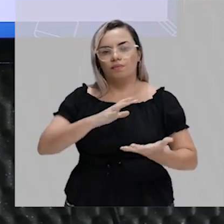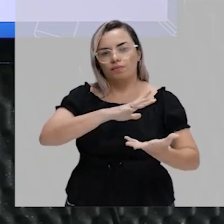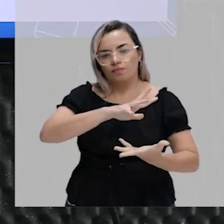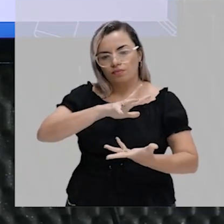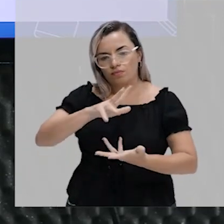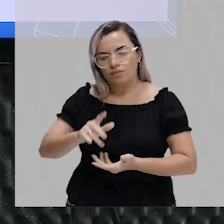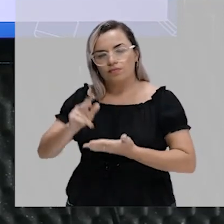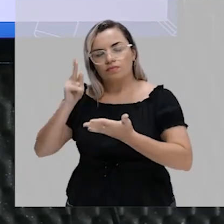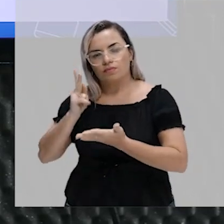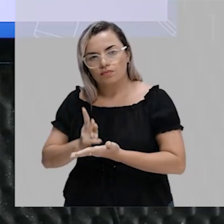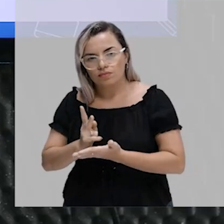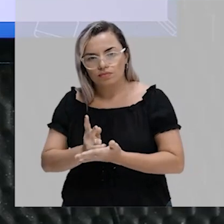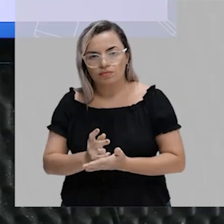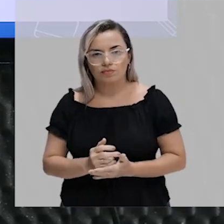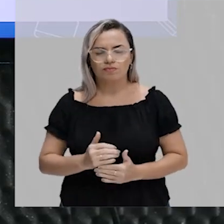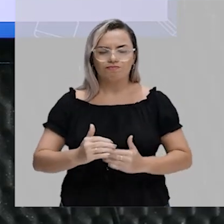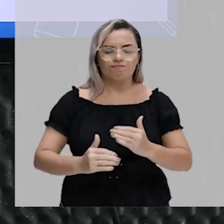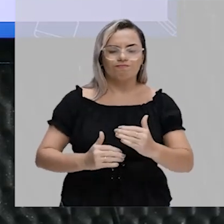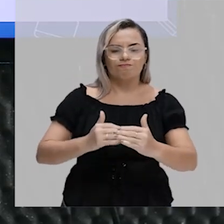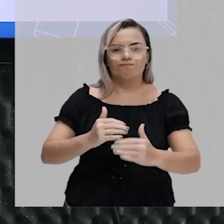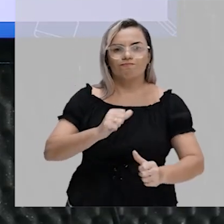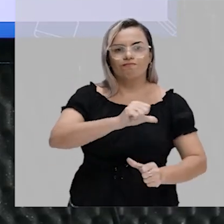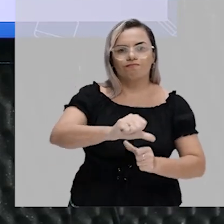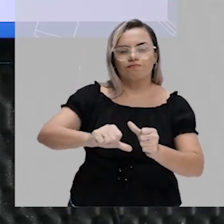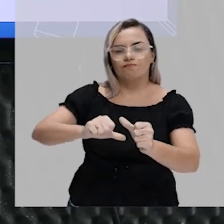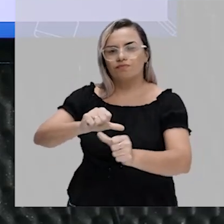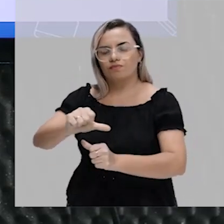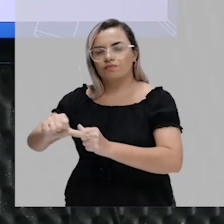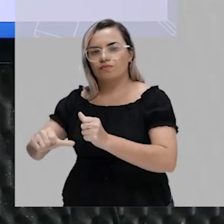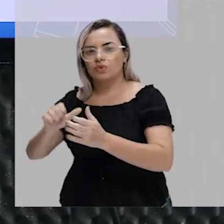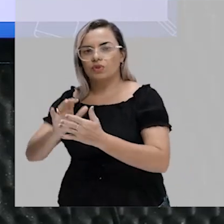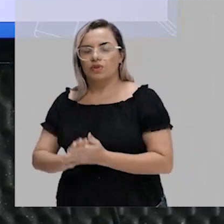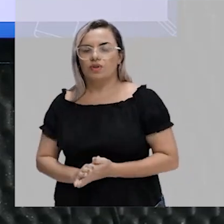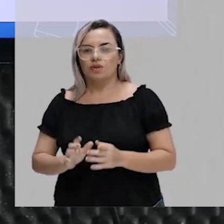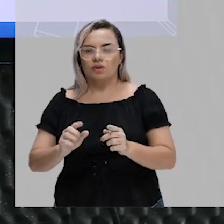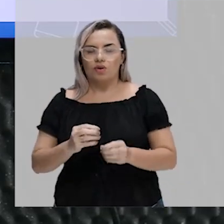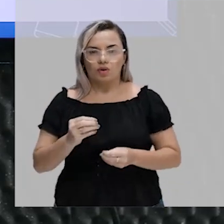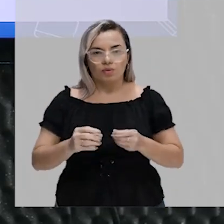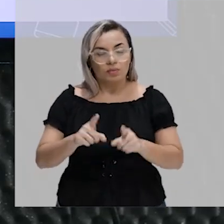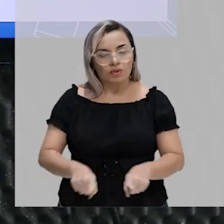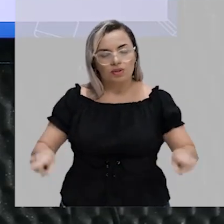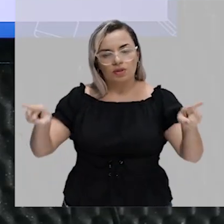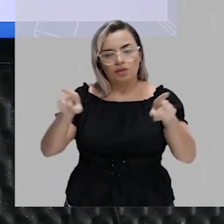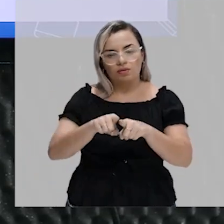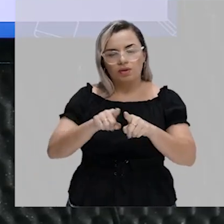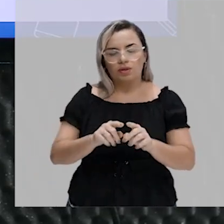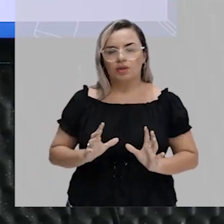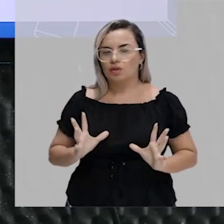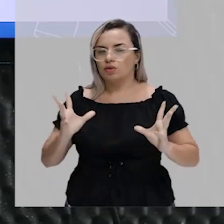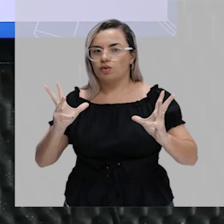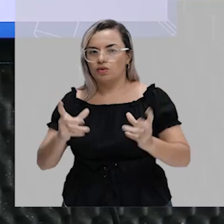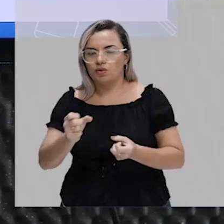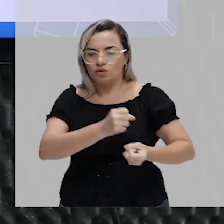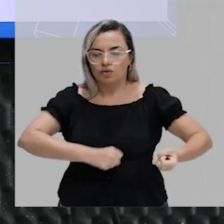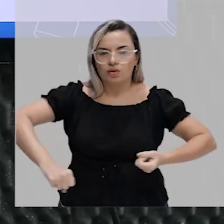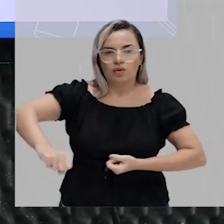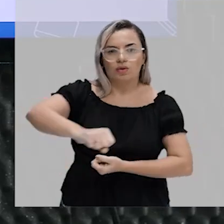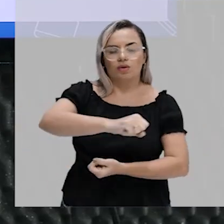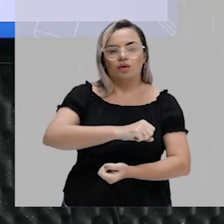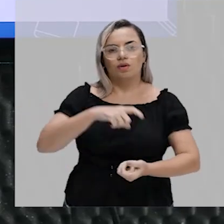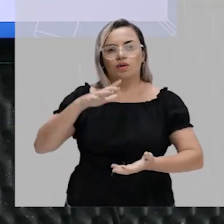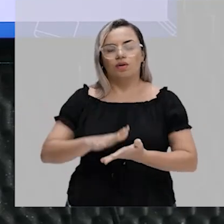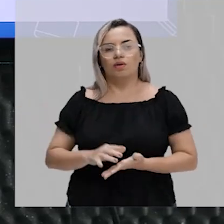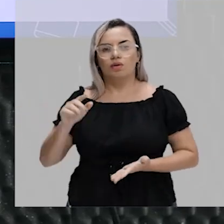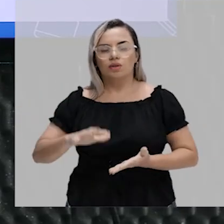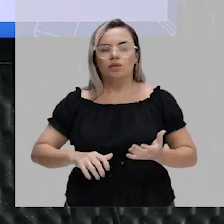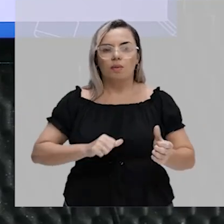que está em constante dinâmica, assim como também todos os outros planetas que formam o sistema solar. Está em constante